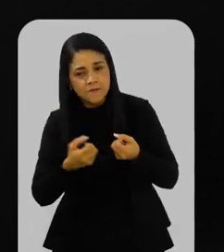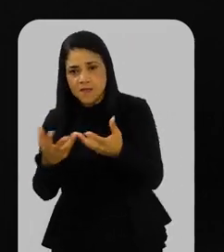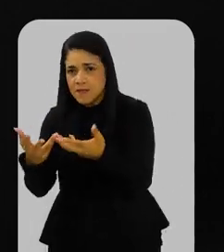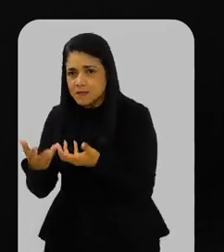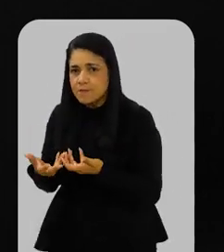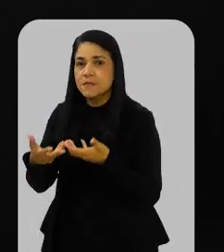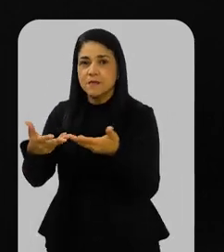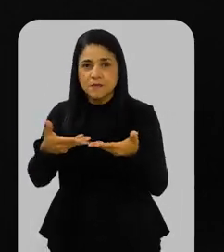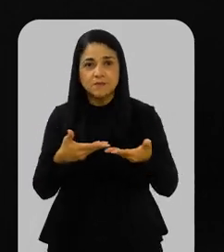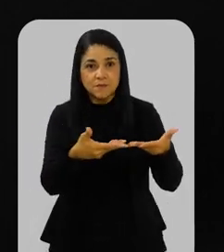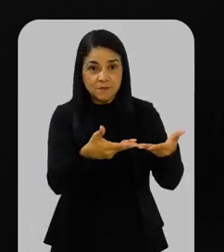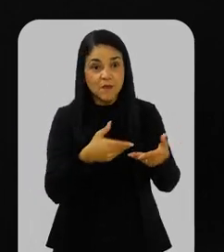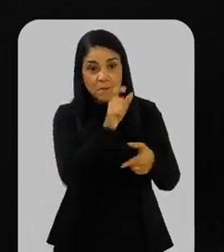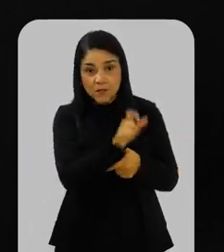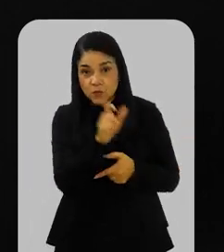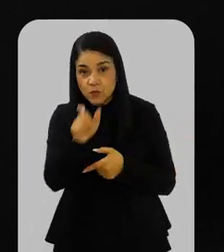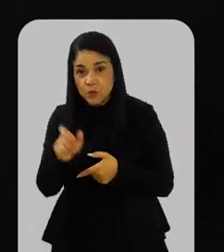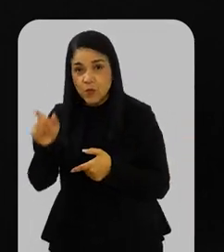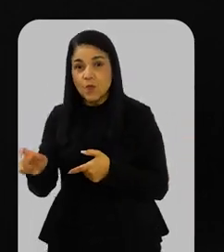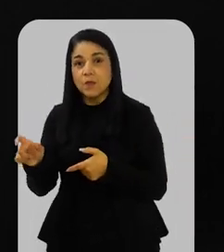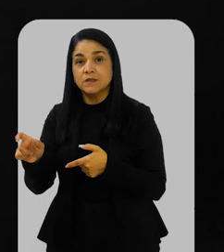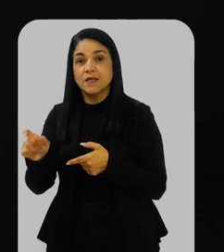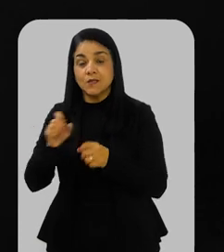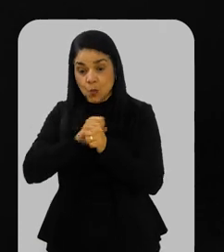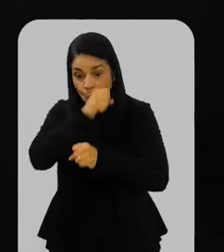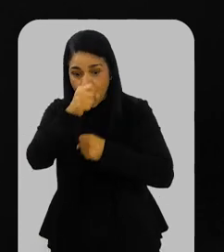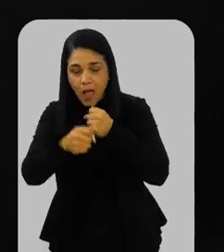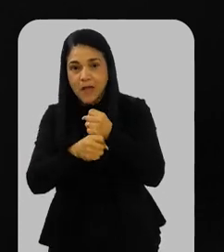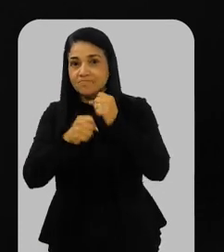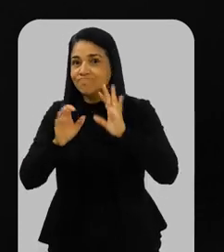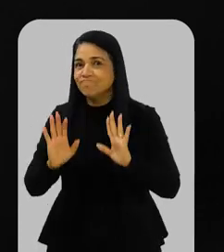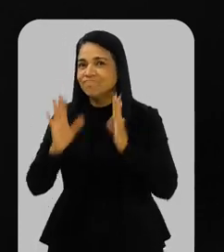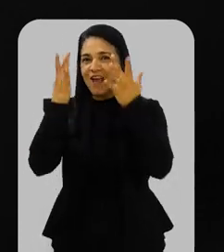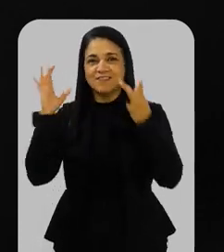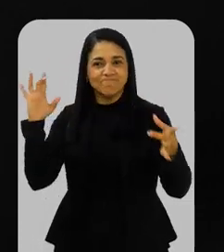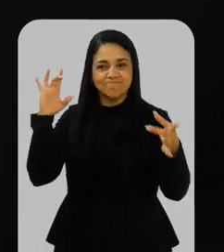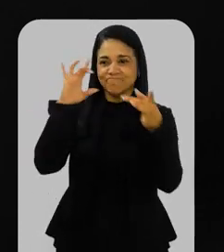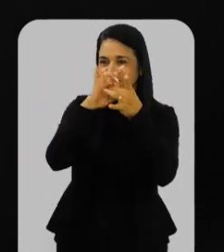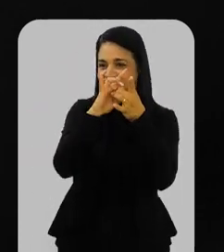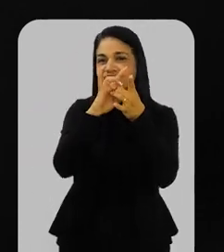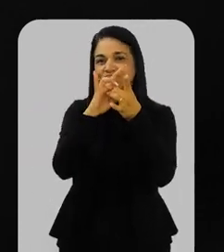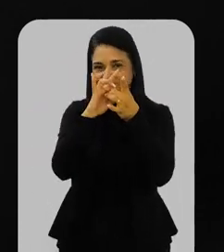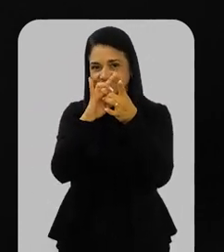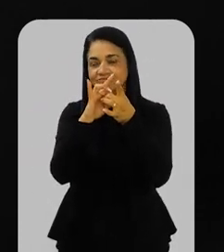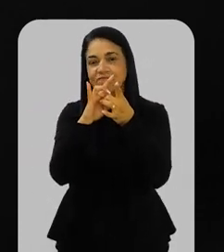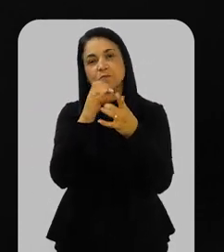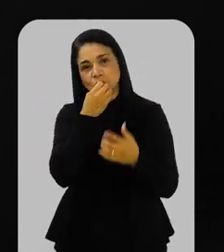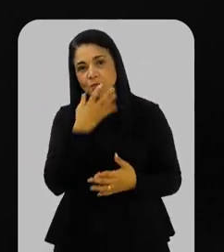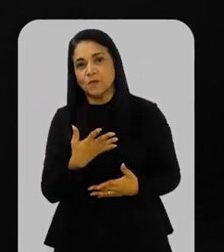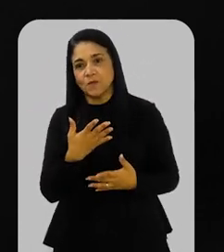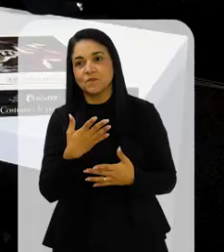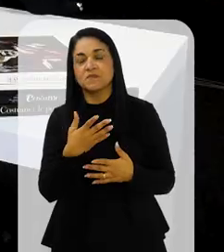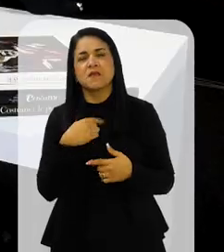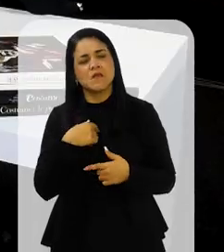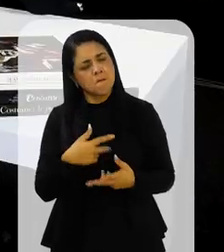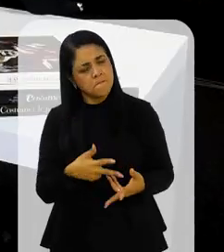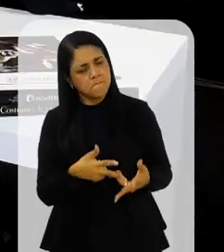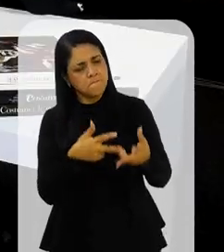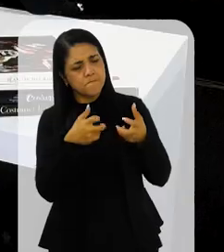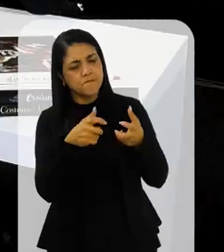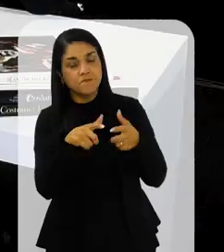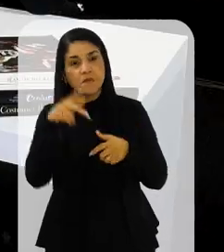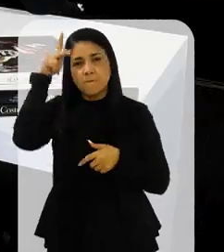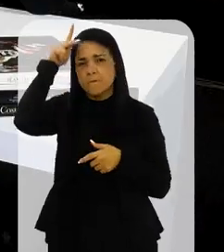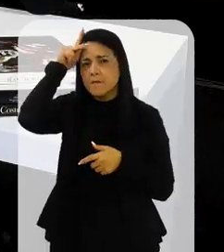pessoas e também aí entra no fluxo já do próximo ano, né, da festa, né? E que acho que isso é muito bacana. Uma coisa que eu reparo